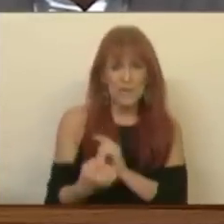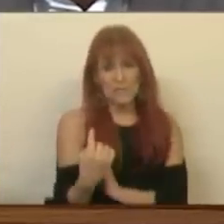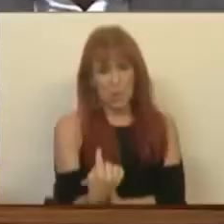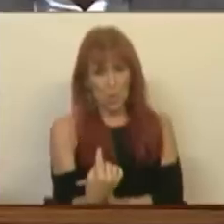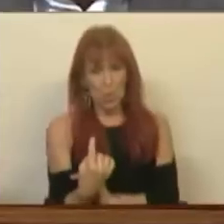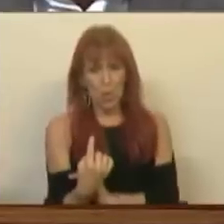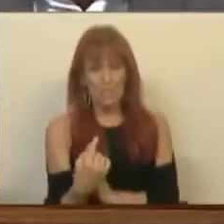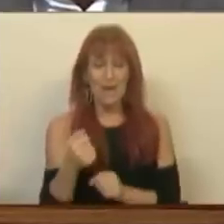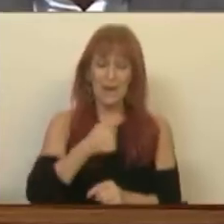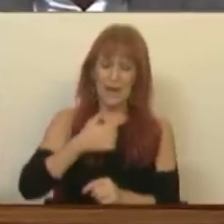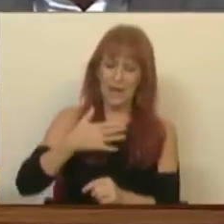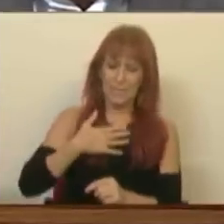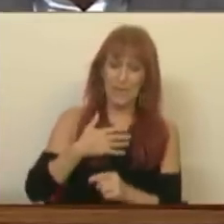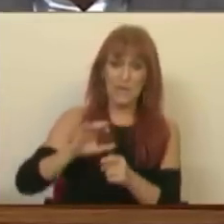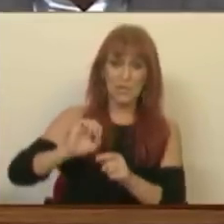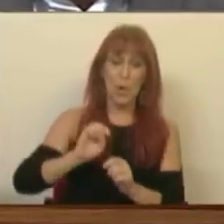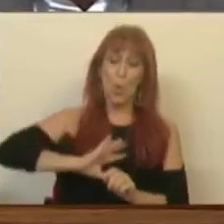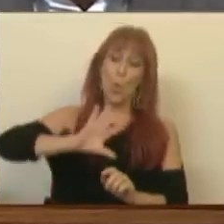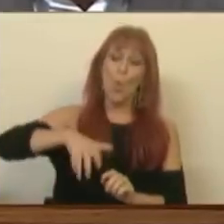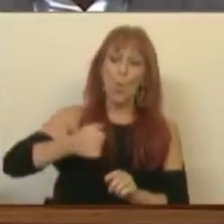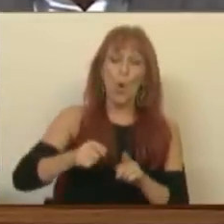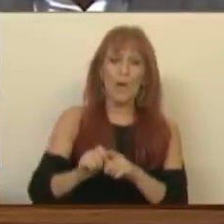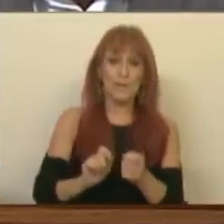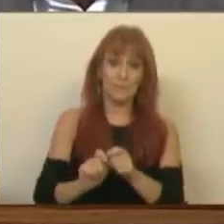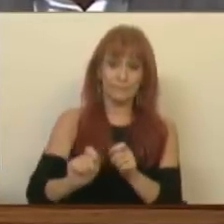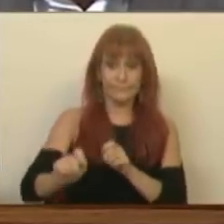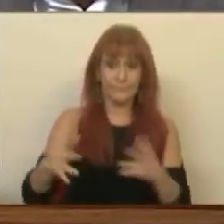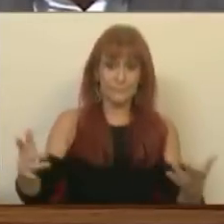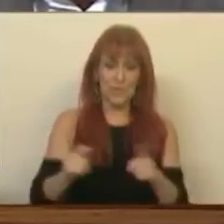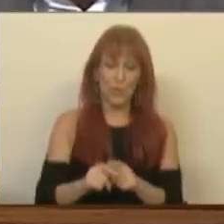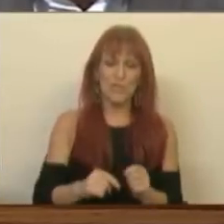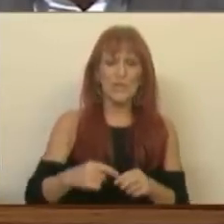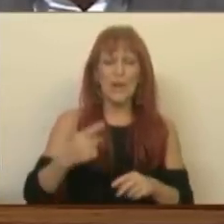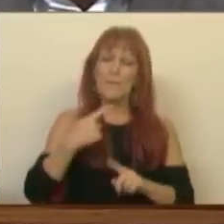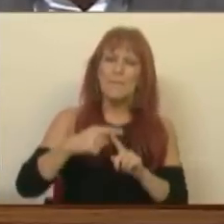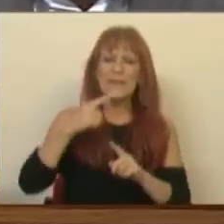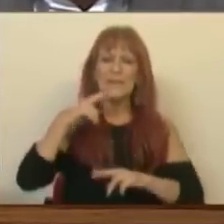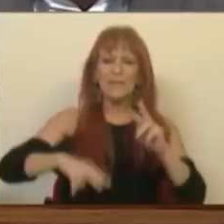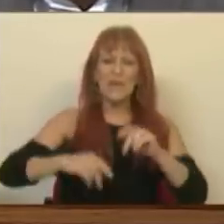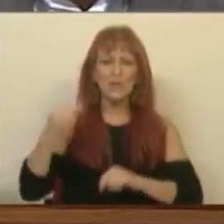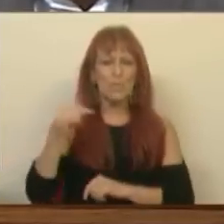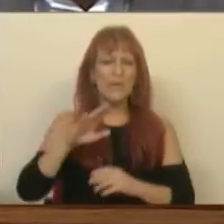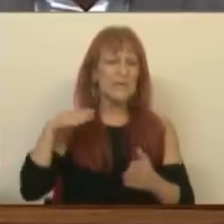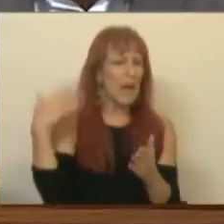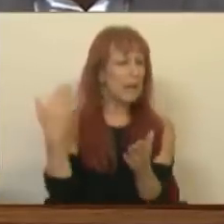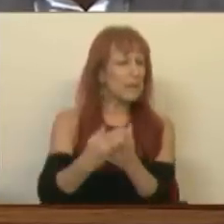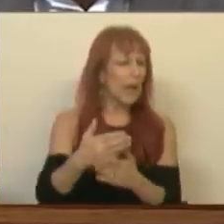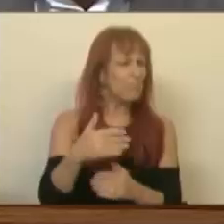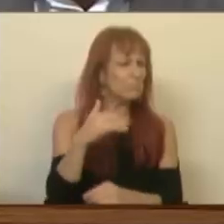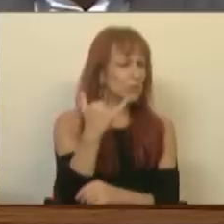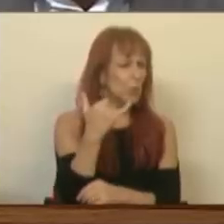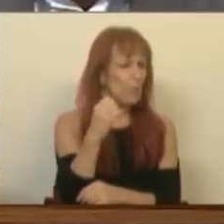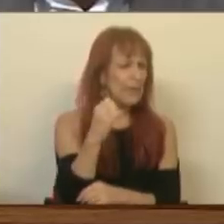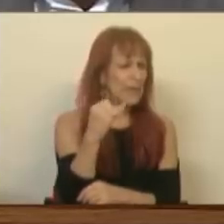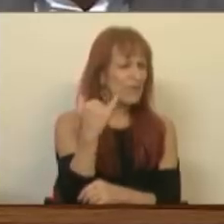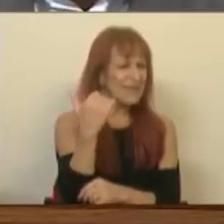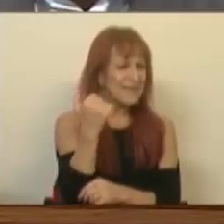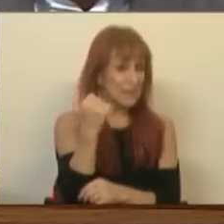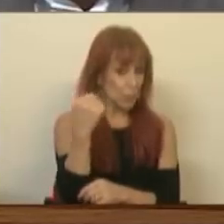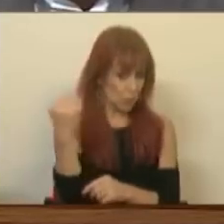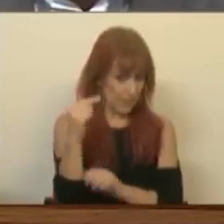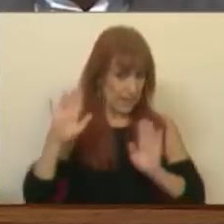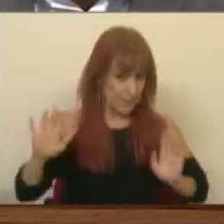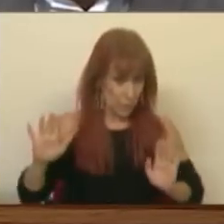à empresa World offline que lhe permite ter benefícios fiscais pelo menos até 2025